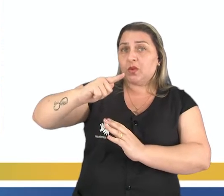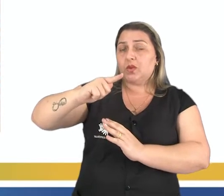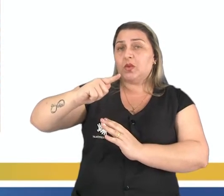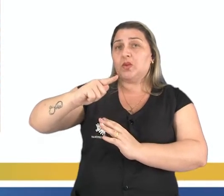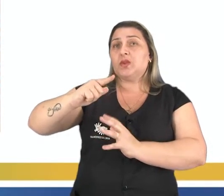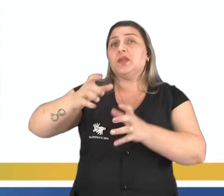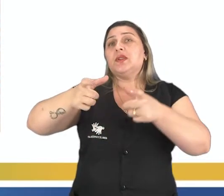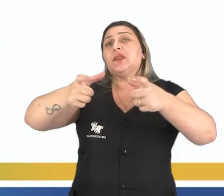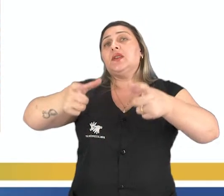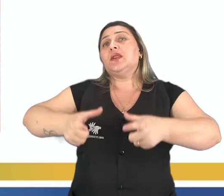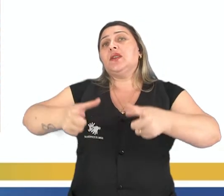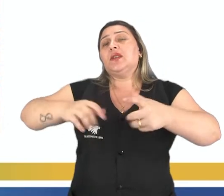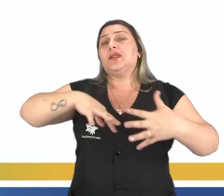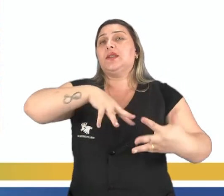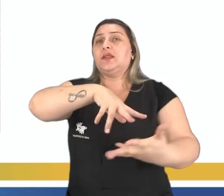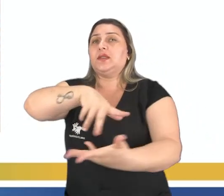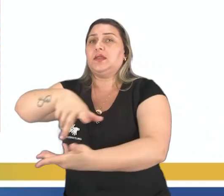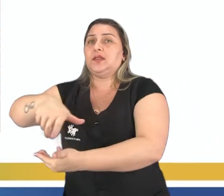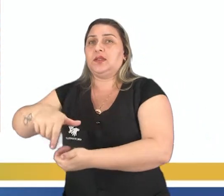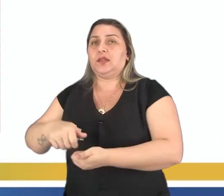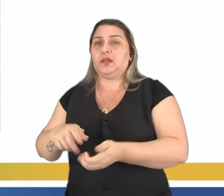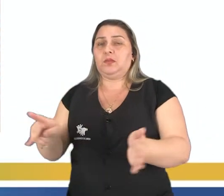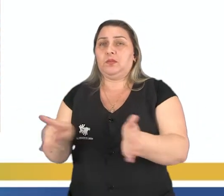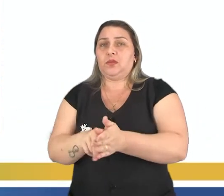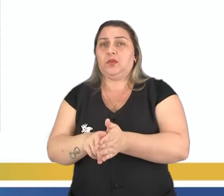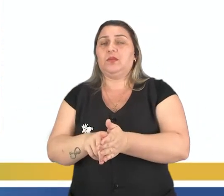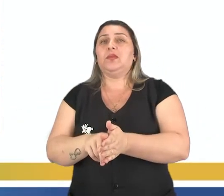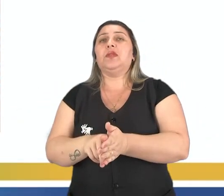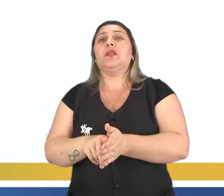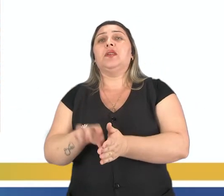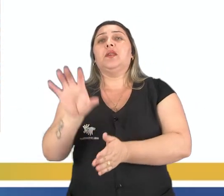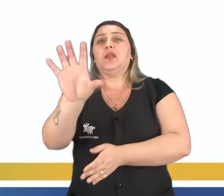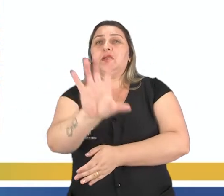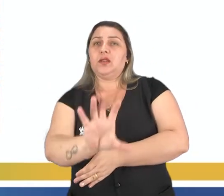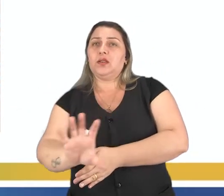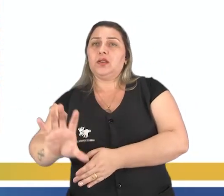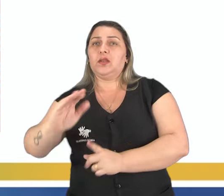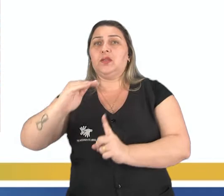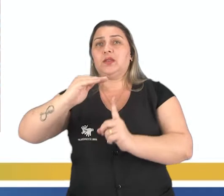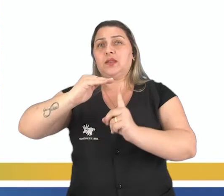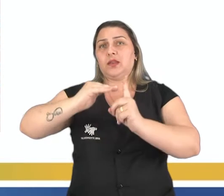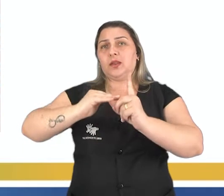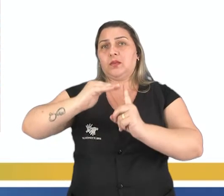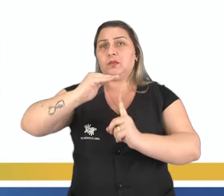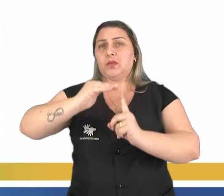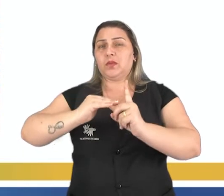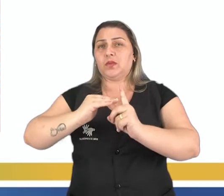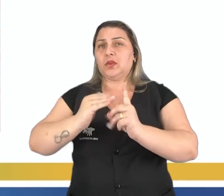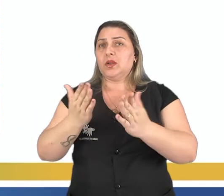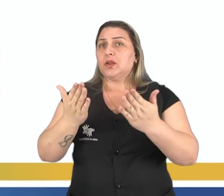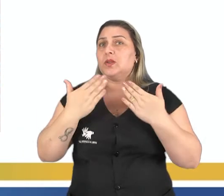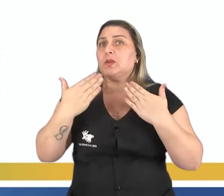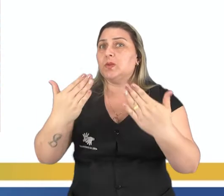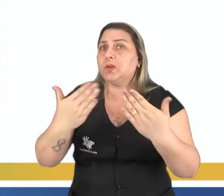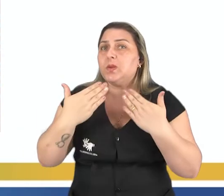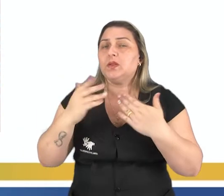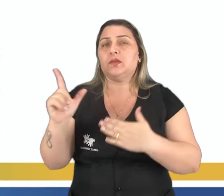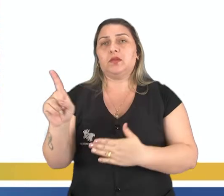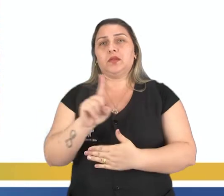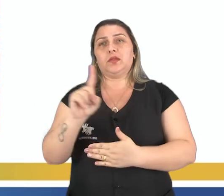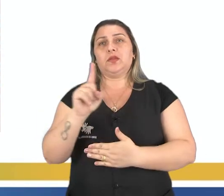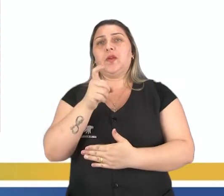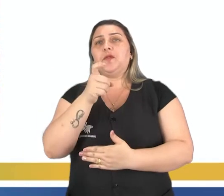na região onde a Terra está situado, é uma região onde as temperaturas elas não são tão quentes e elas nem